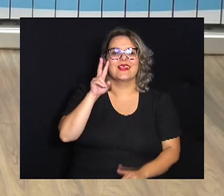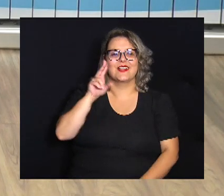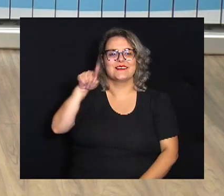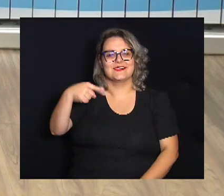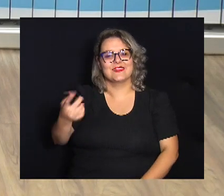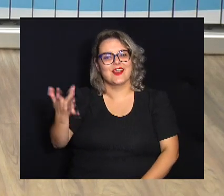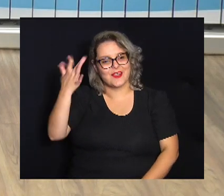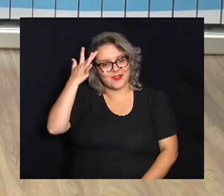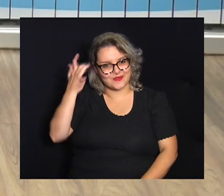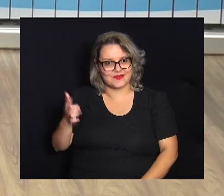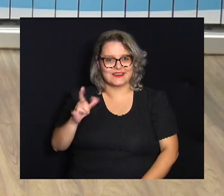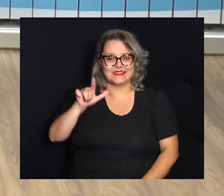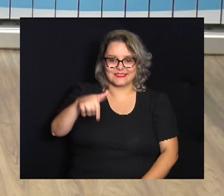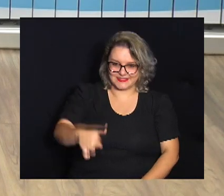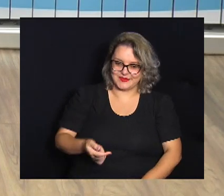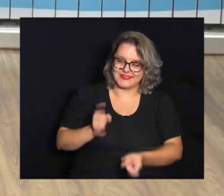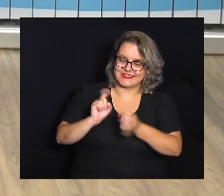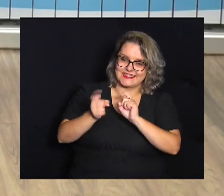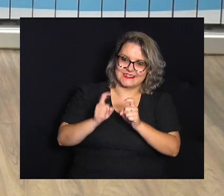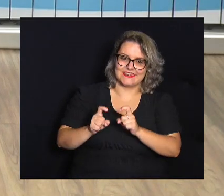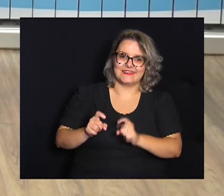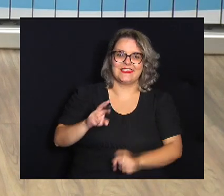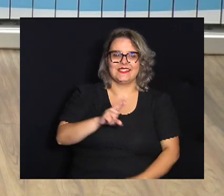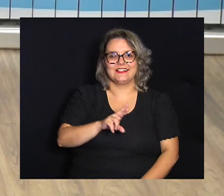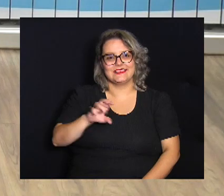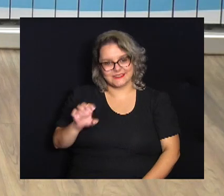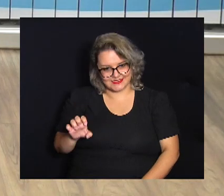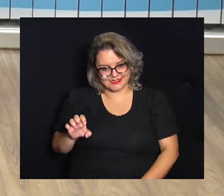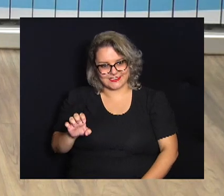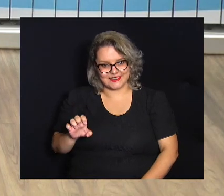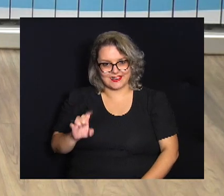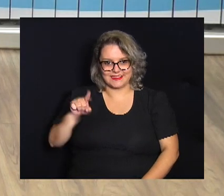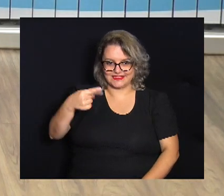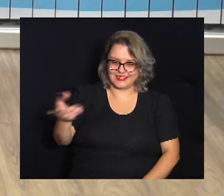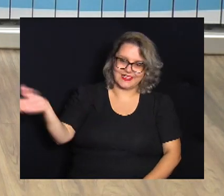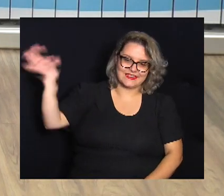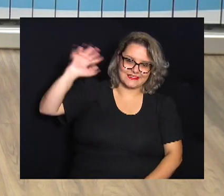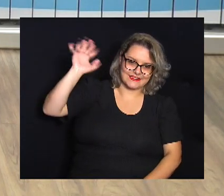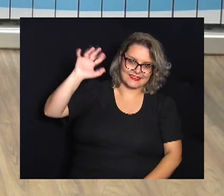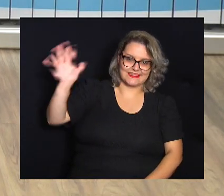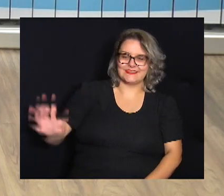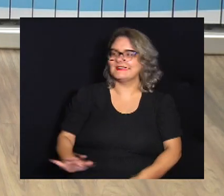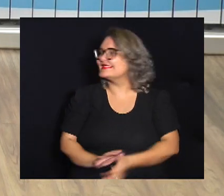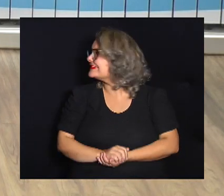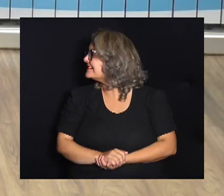amanhã após essas reuniões extraordinárias. Até lá. Tchau, tchau.